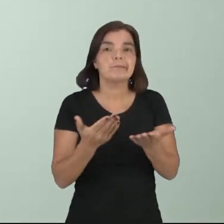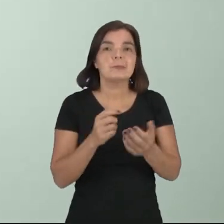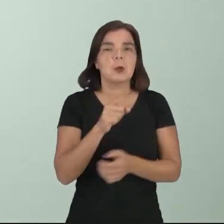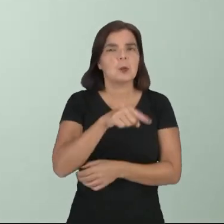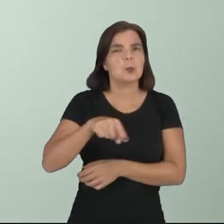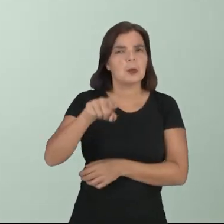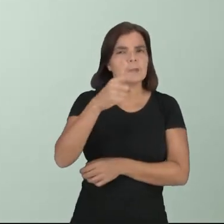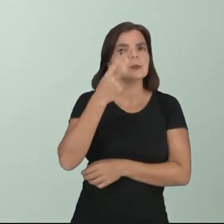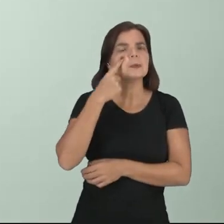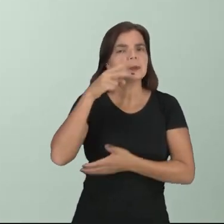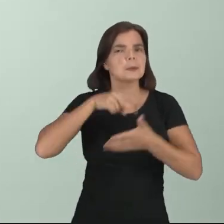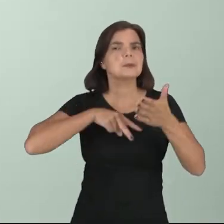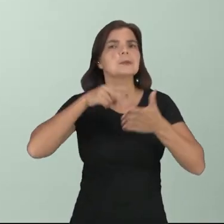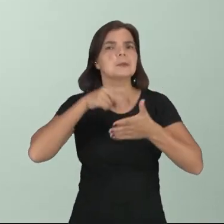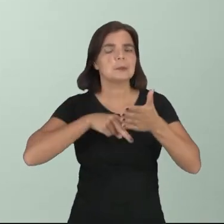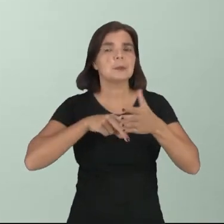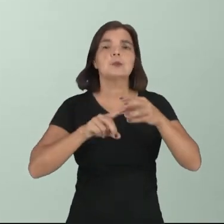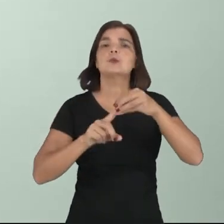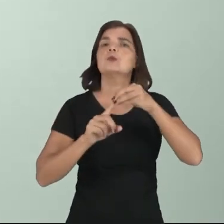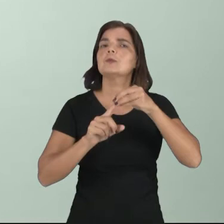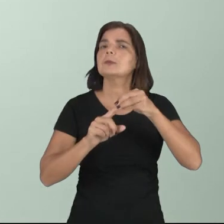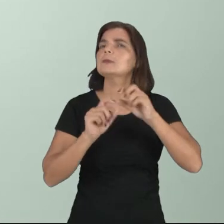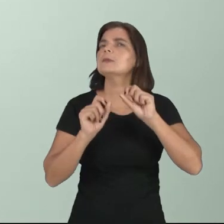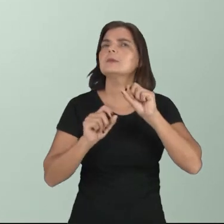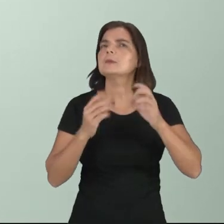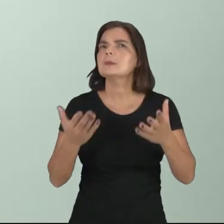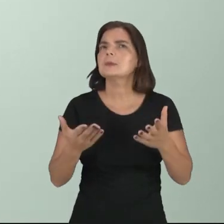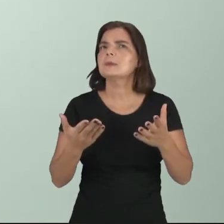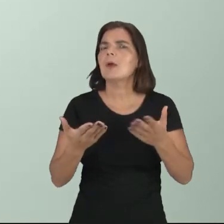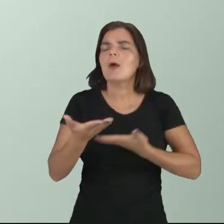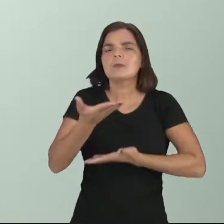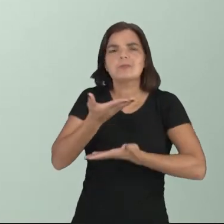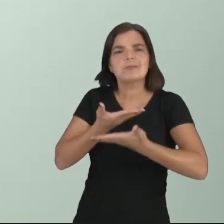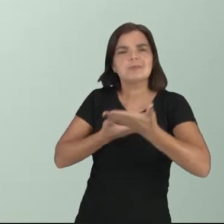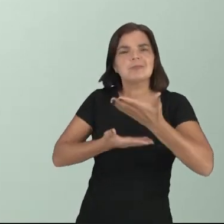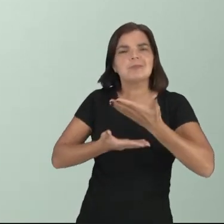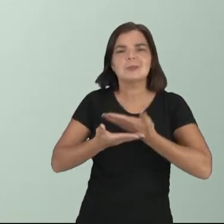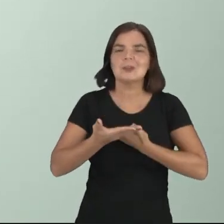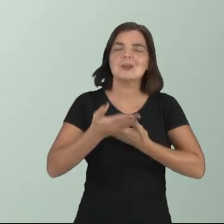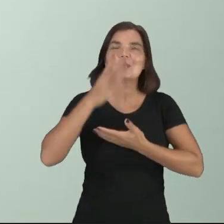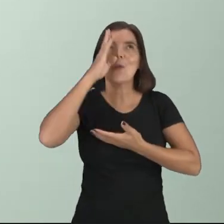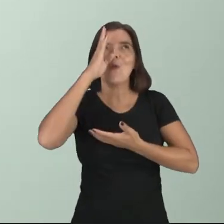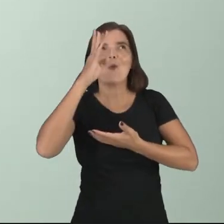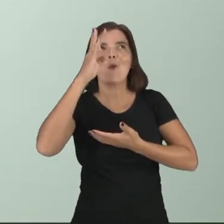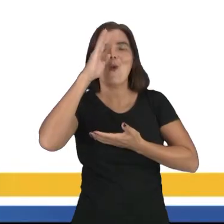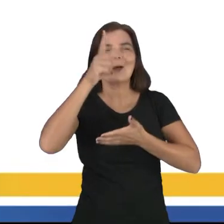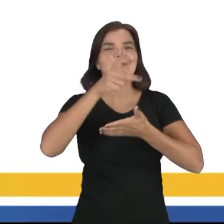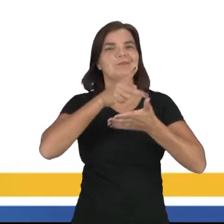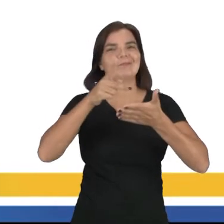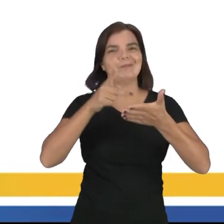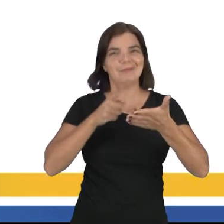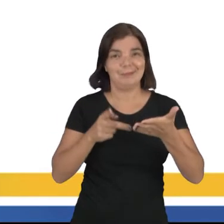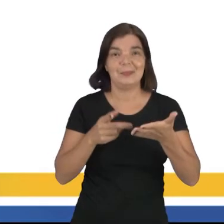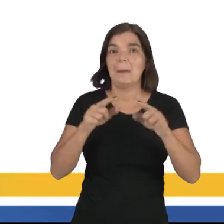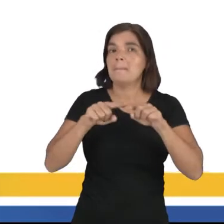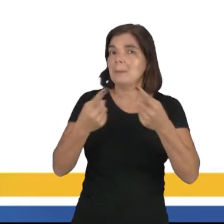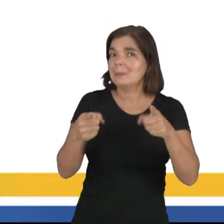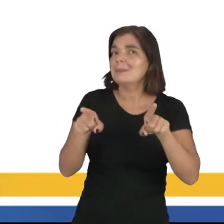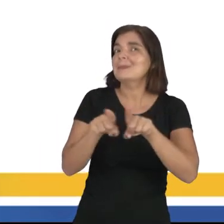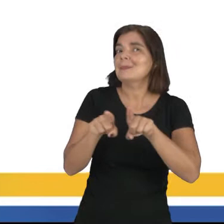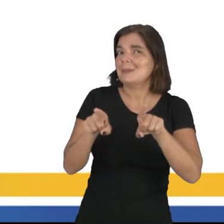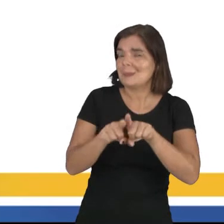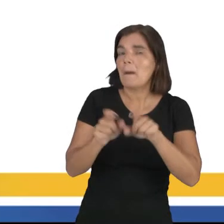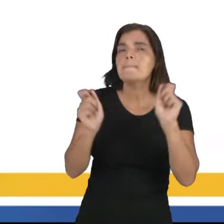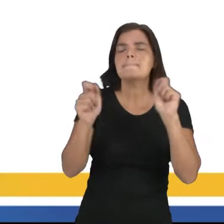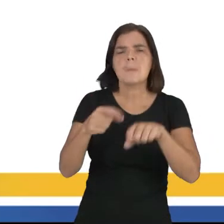escrevê-lo? Para você, leitor, foi com o objetivo de você entreter-se, deleitar-se nesse poema. Só que